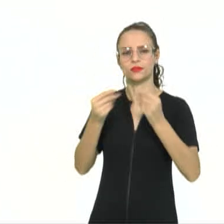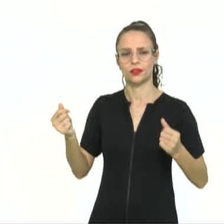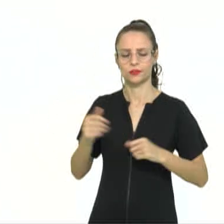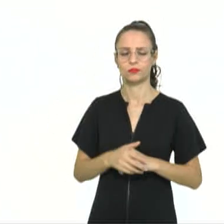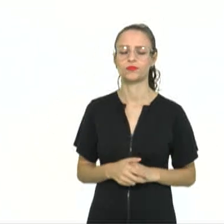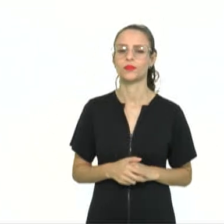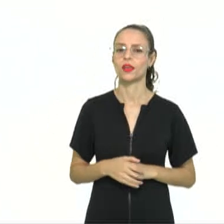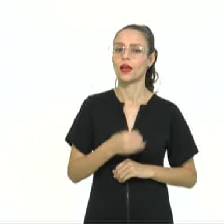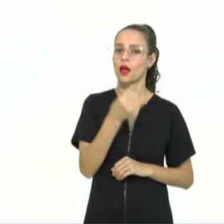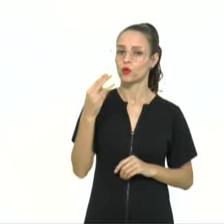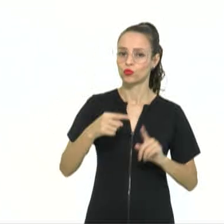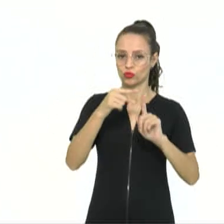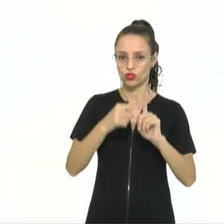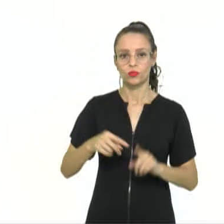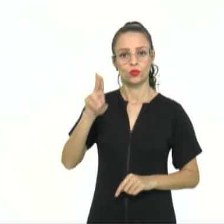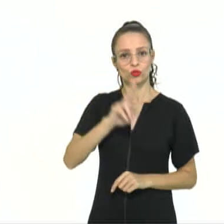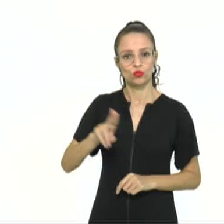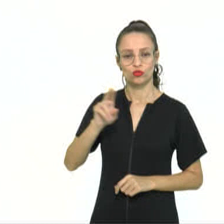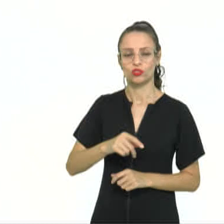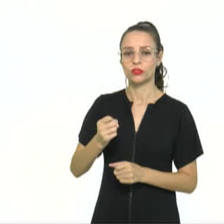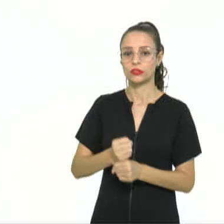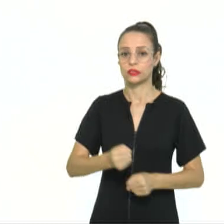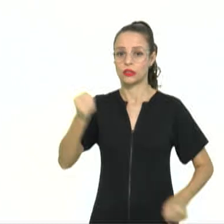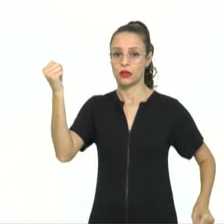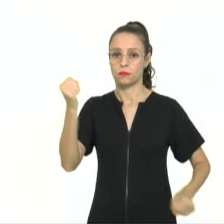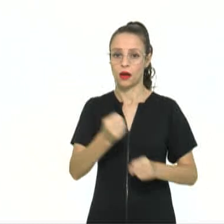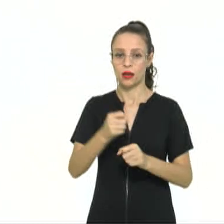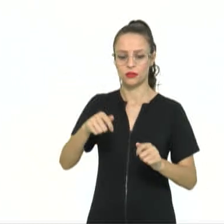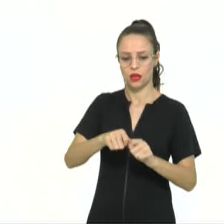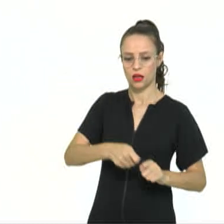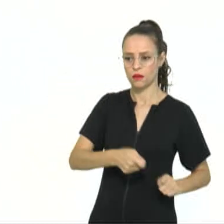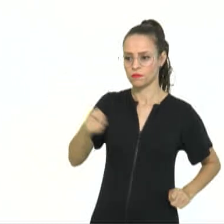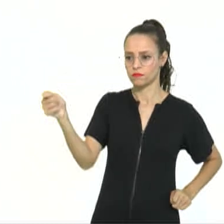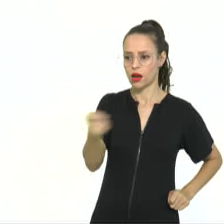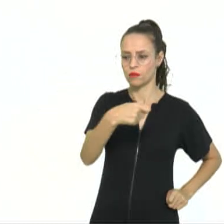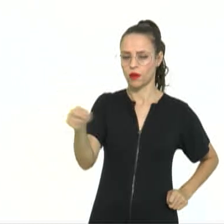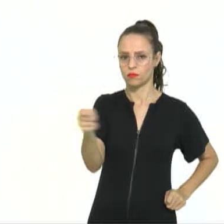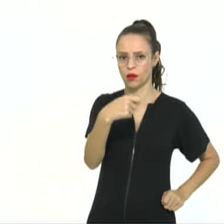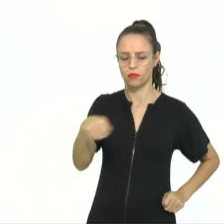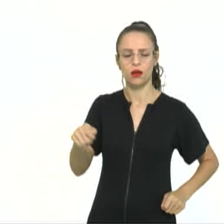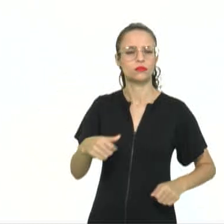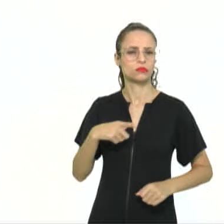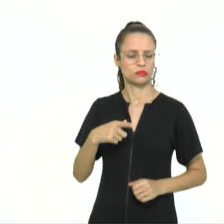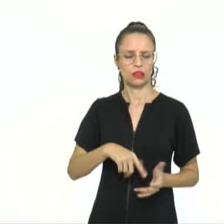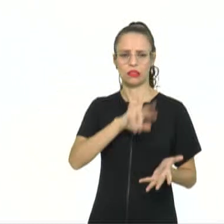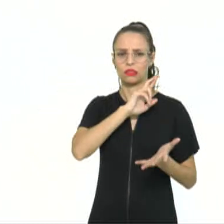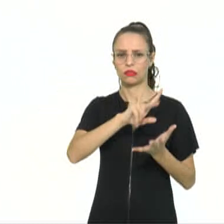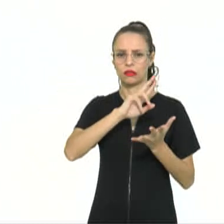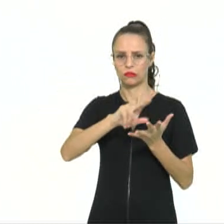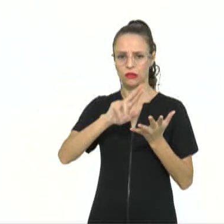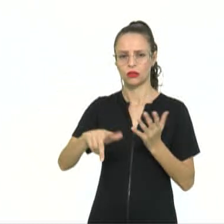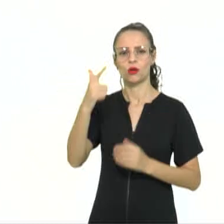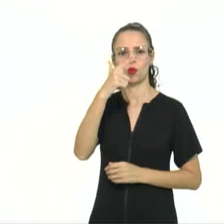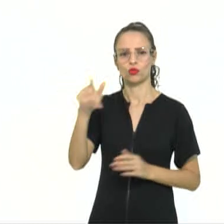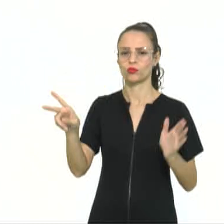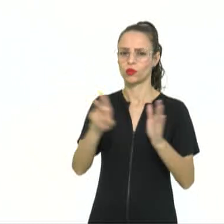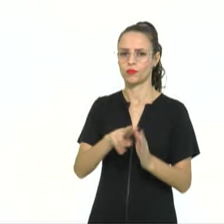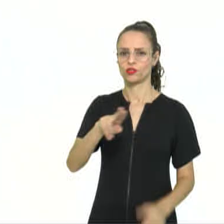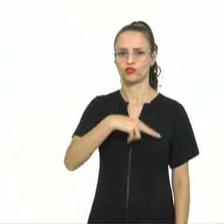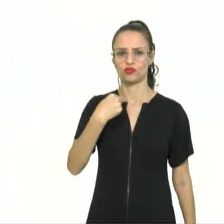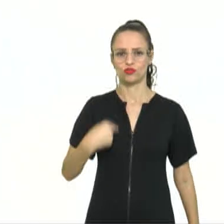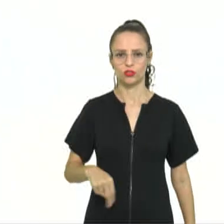Algumas modalidades utilizam-se de armas como bastão, espada, lança, entre outras tantas armas tradicionais chinesas, né?